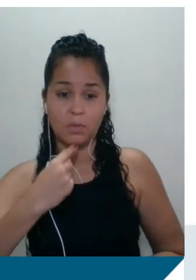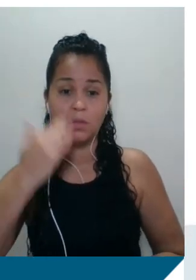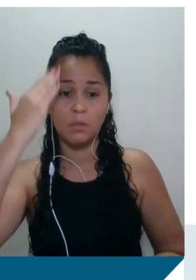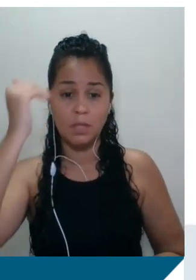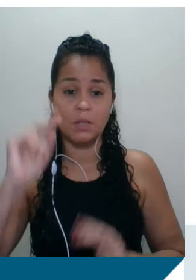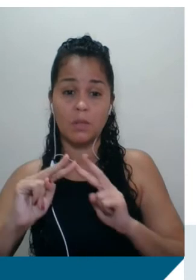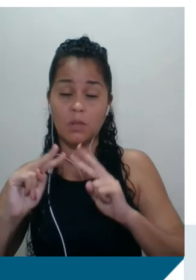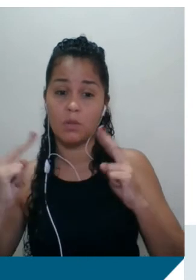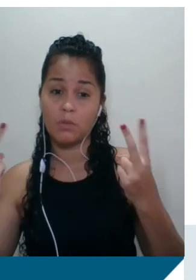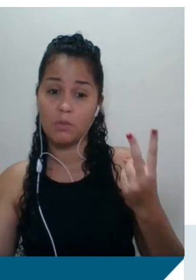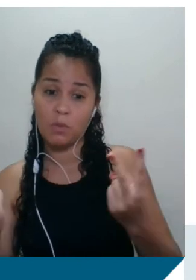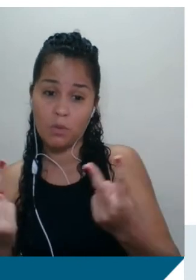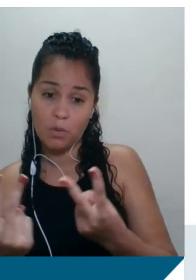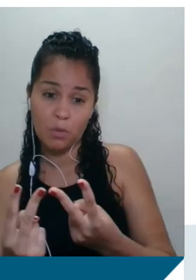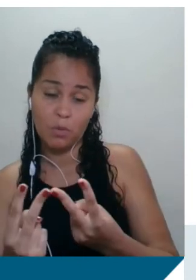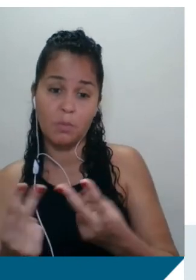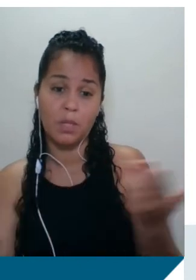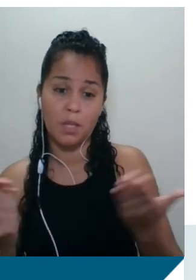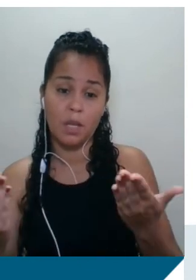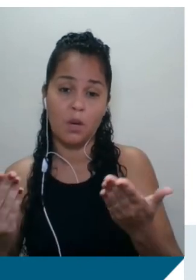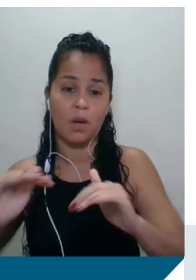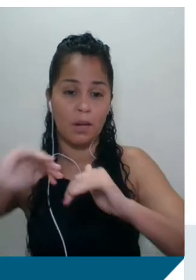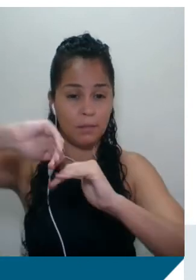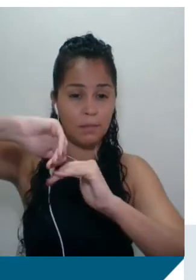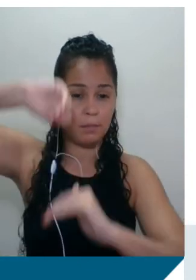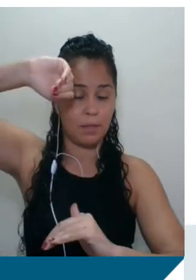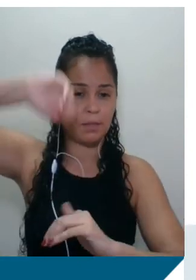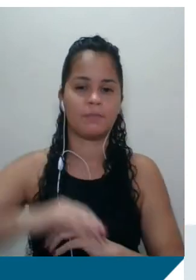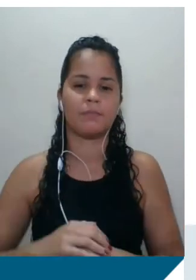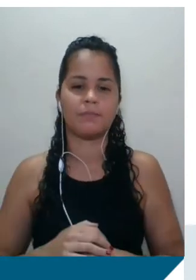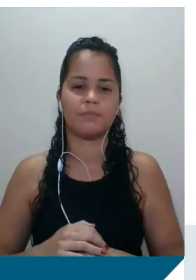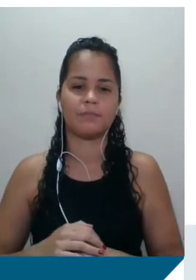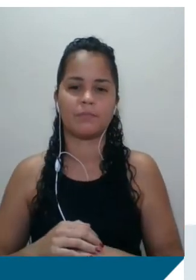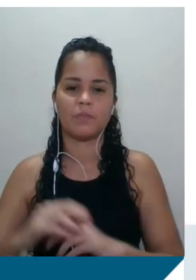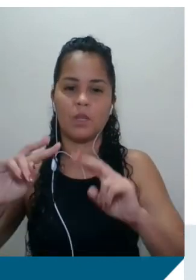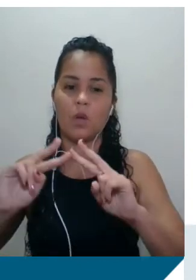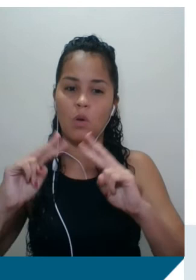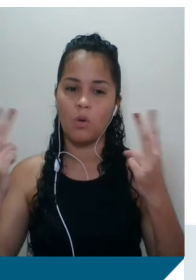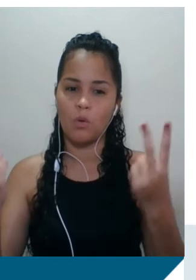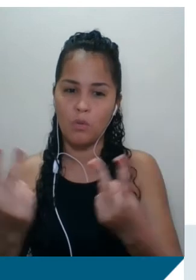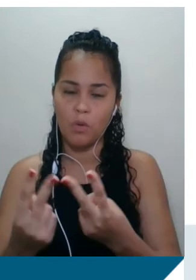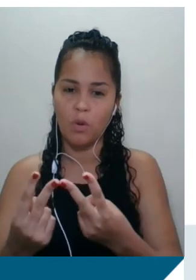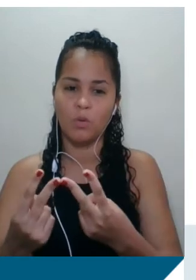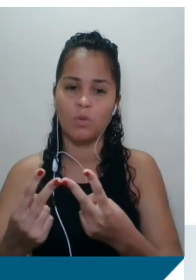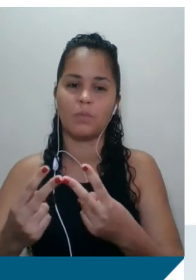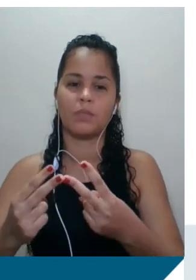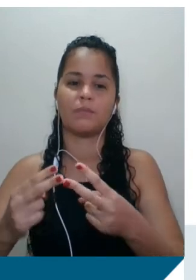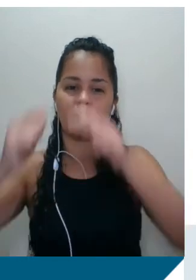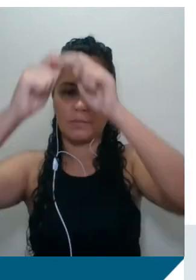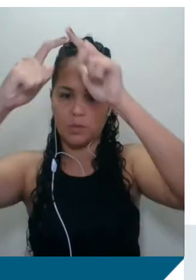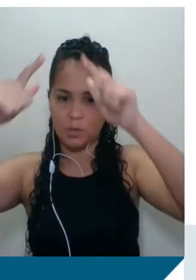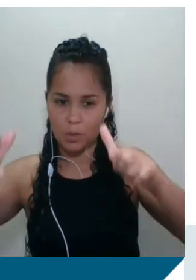esse cilindro, ok? Então, para calcular o volume total do silo, a gente pode subdividir ele nessas duas figuras. E aí